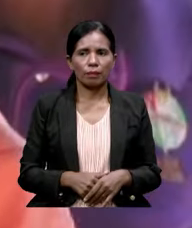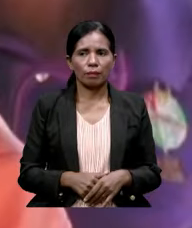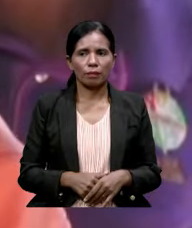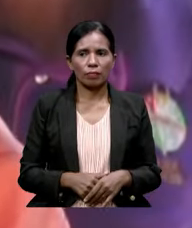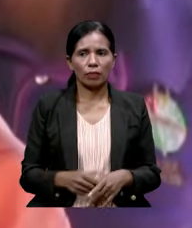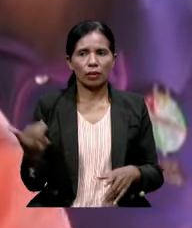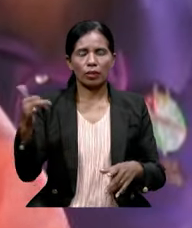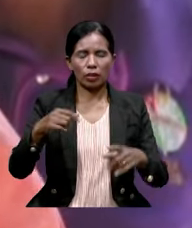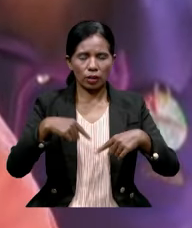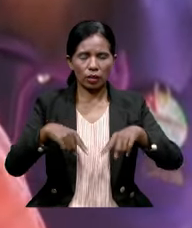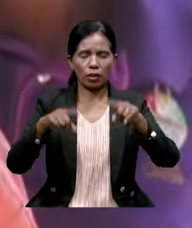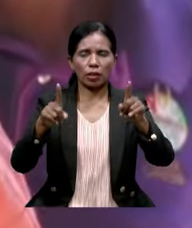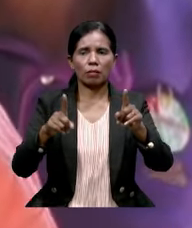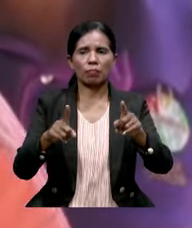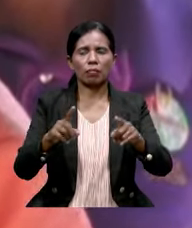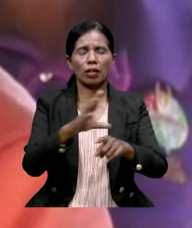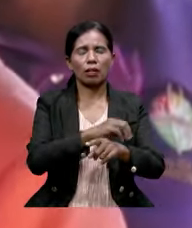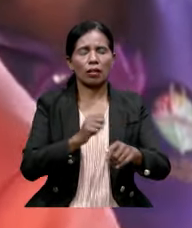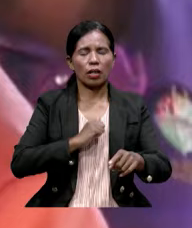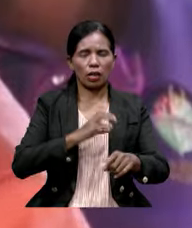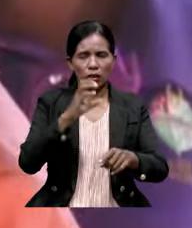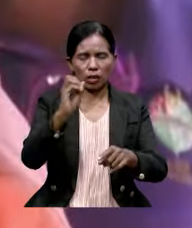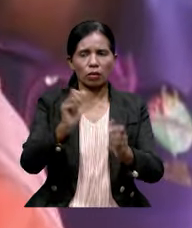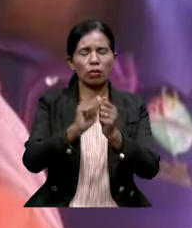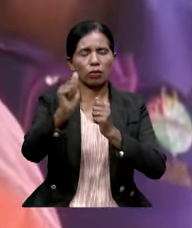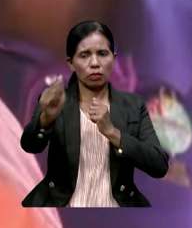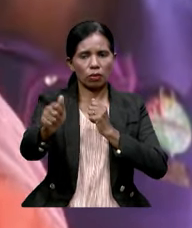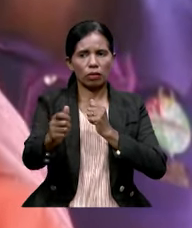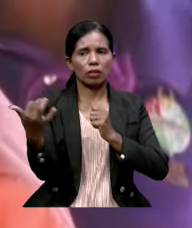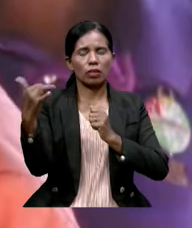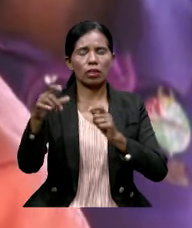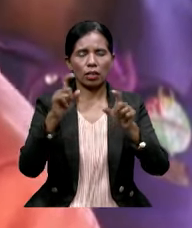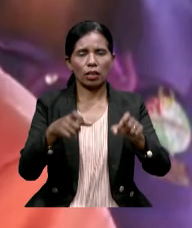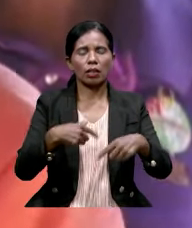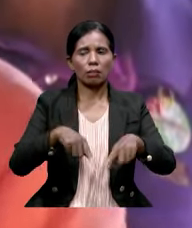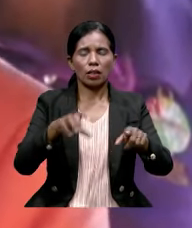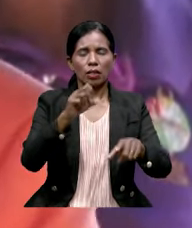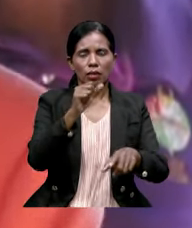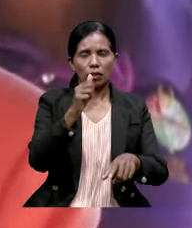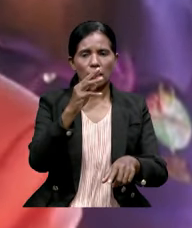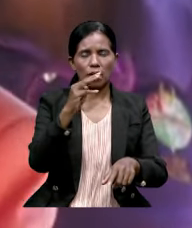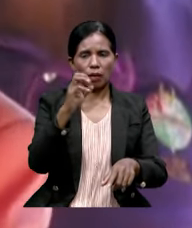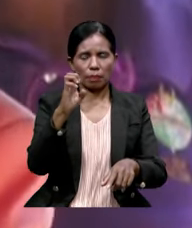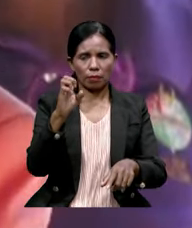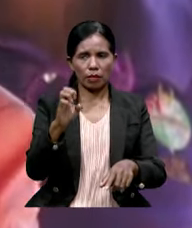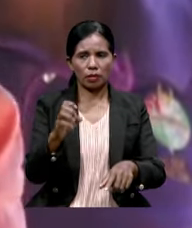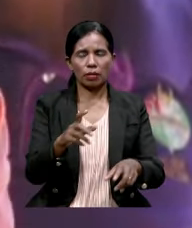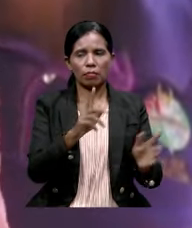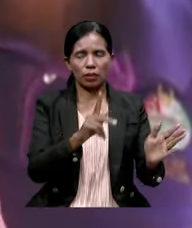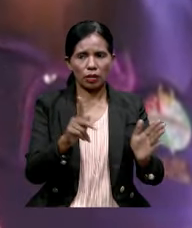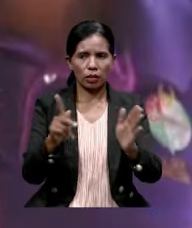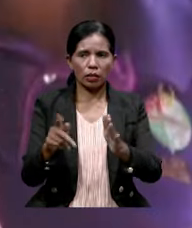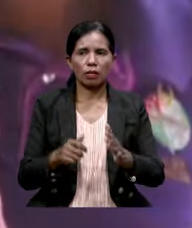Sira tinggi pa hatudu, sira tinggi pa betano, no sira si tinggi pa sami. Tamanema ka pam